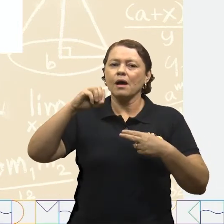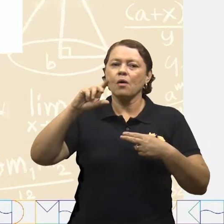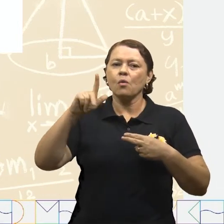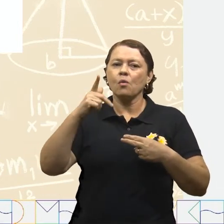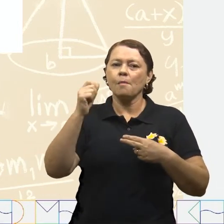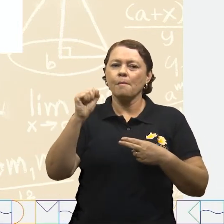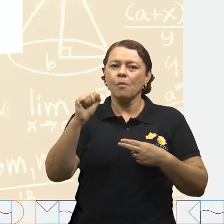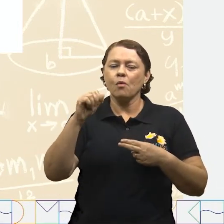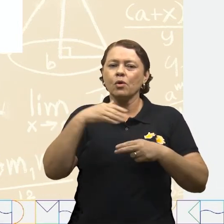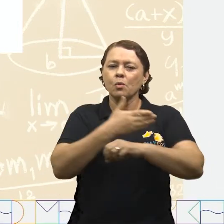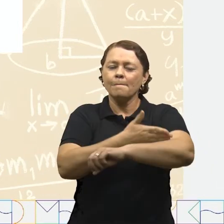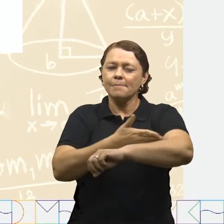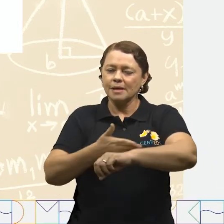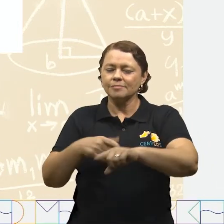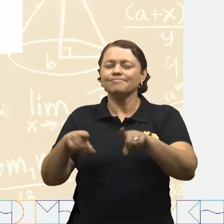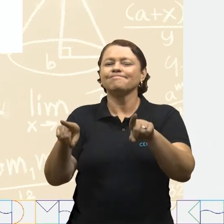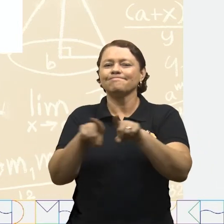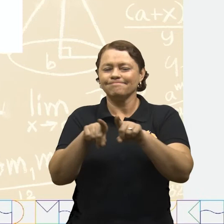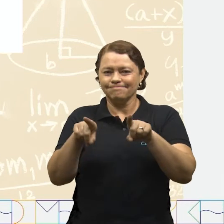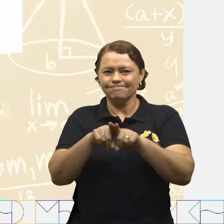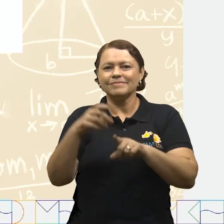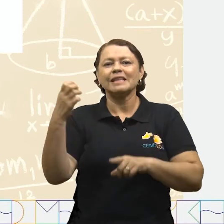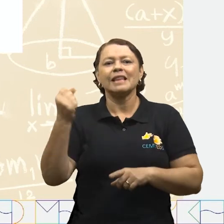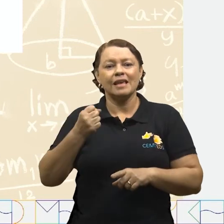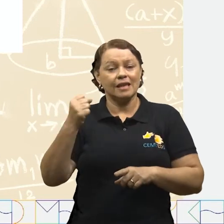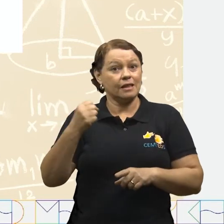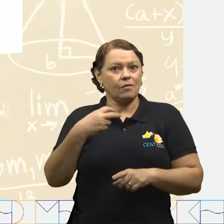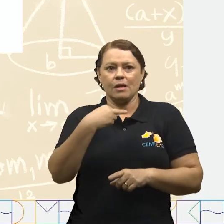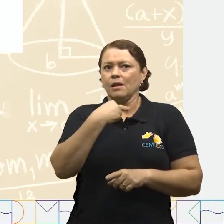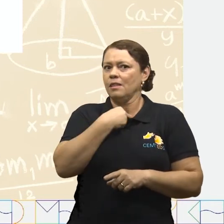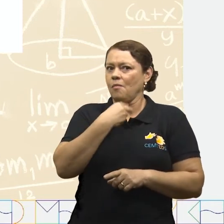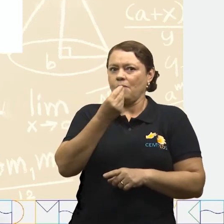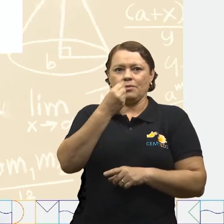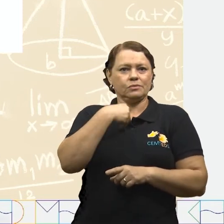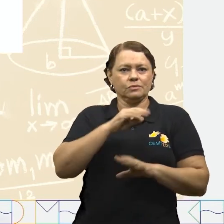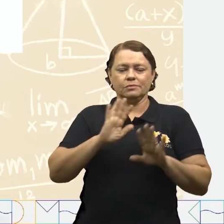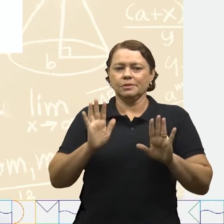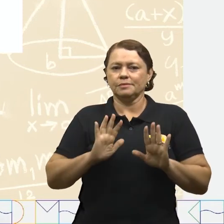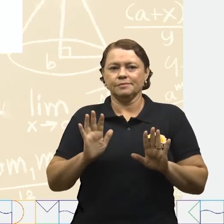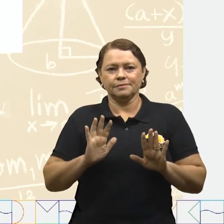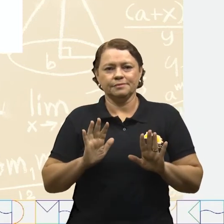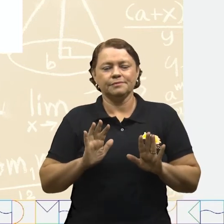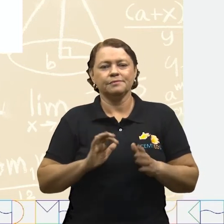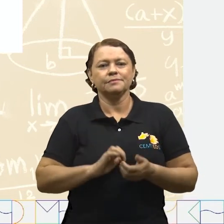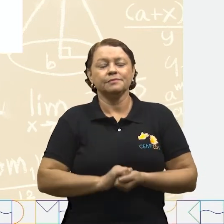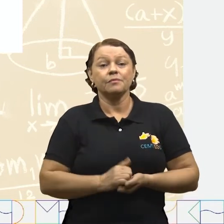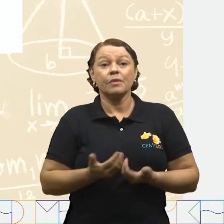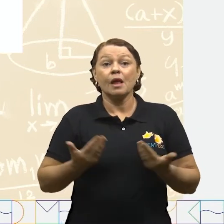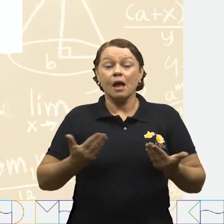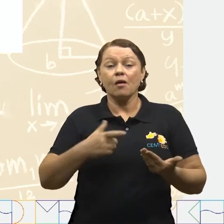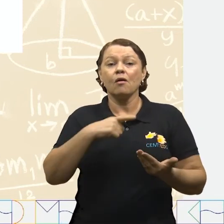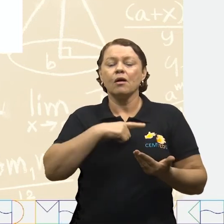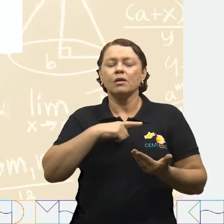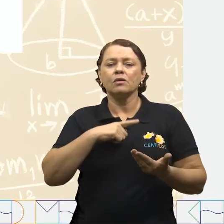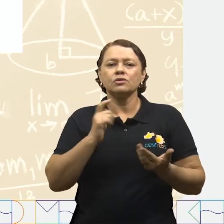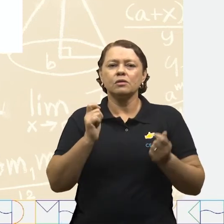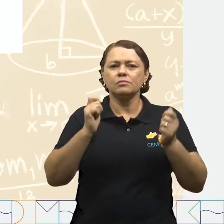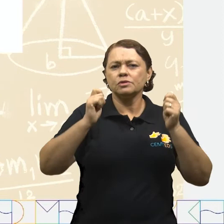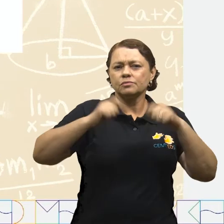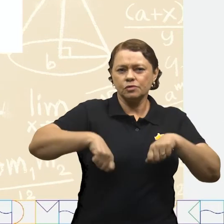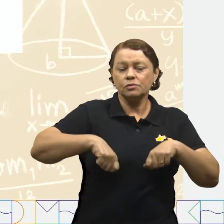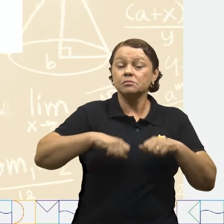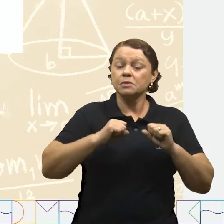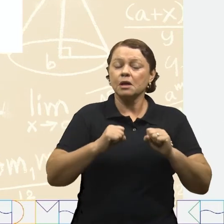macarrão ao molho branco também tem leite fala não pode comer agora nós temos opções aí